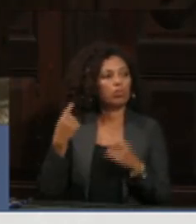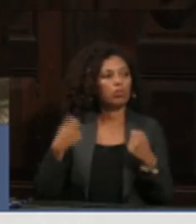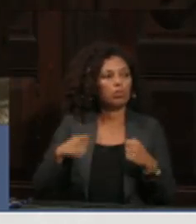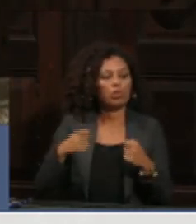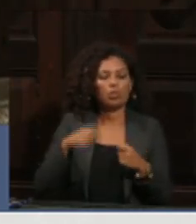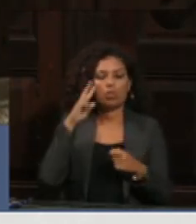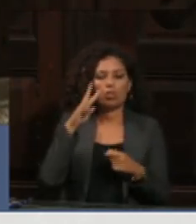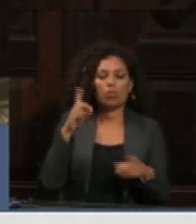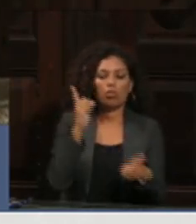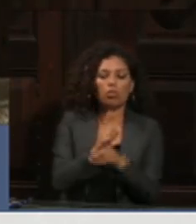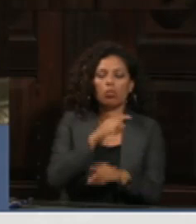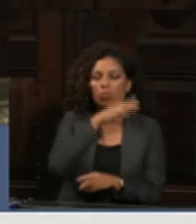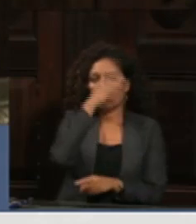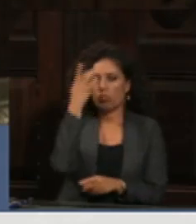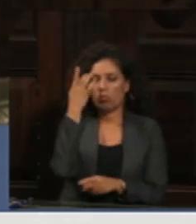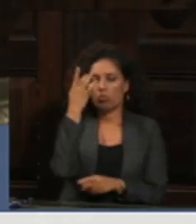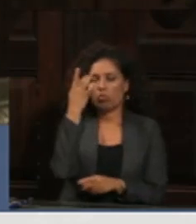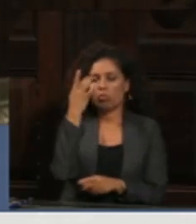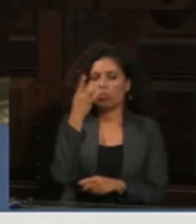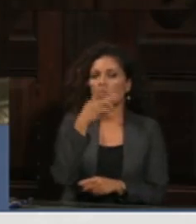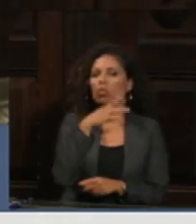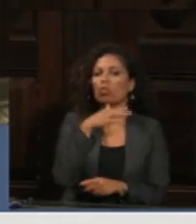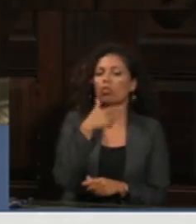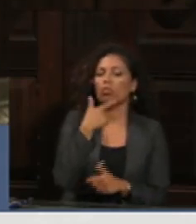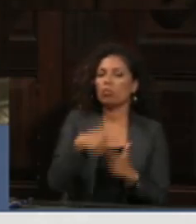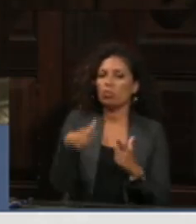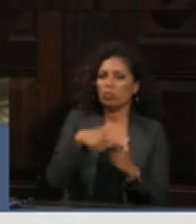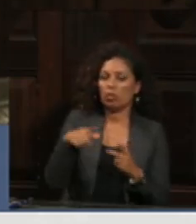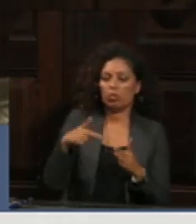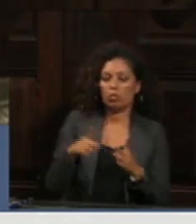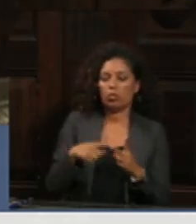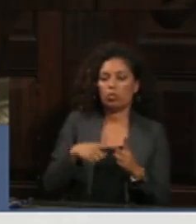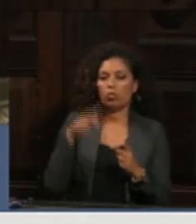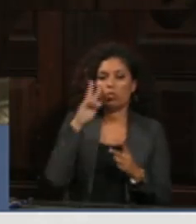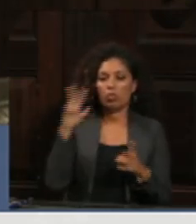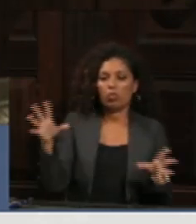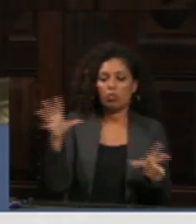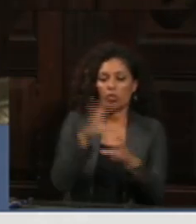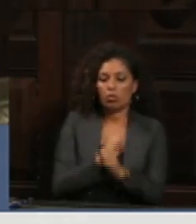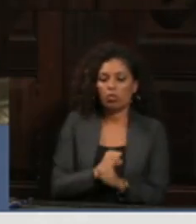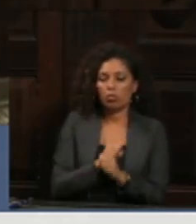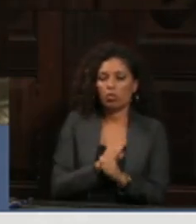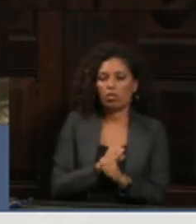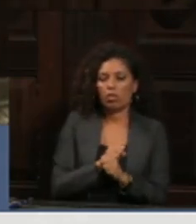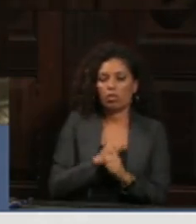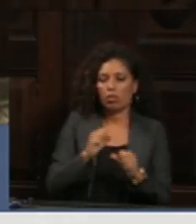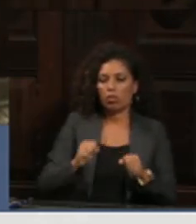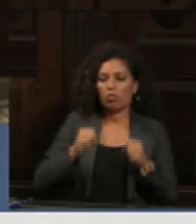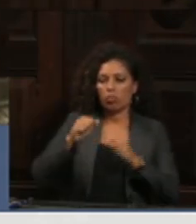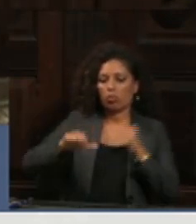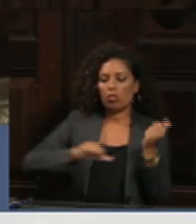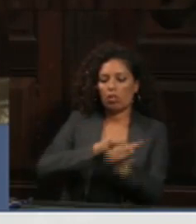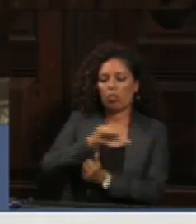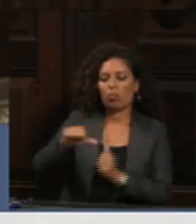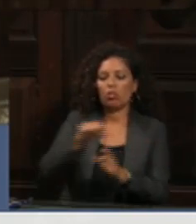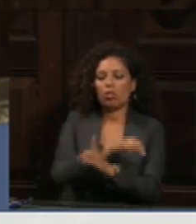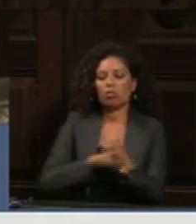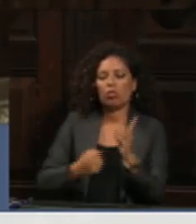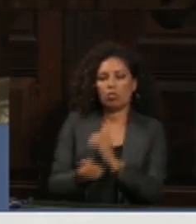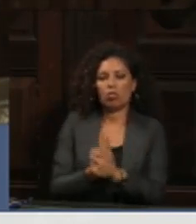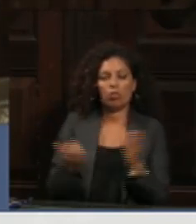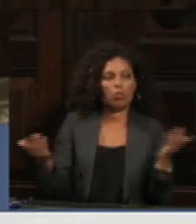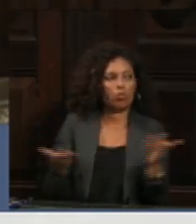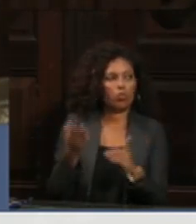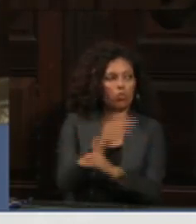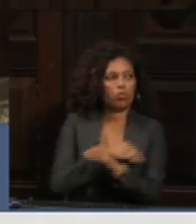reconhecer o problema. E segundo, a gente precisa optar pela mudança. A sociedade atualmente